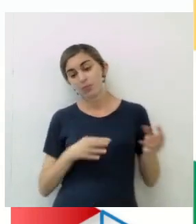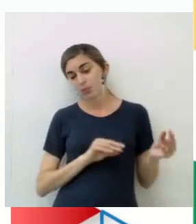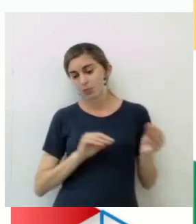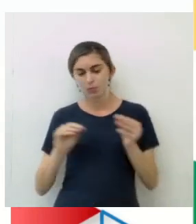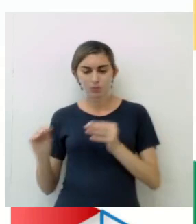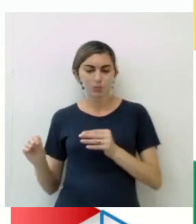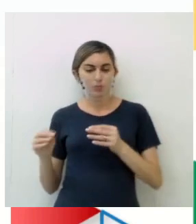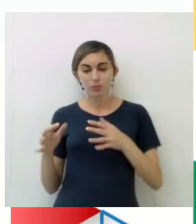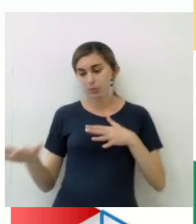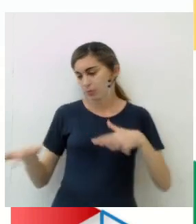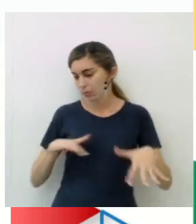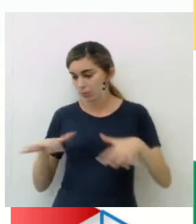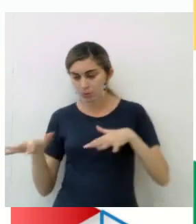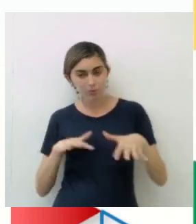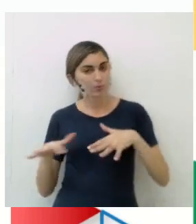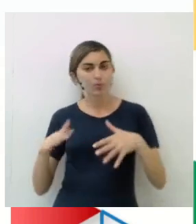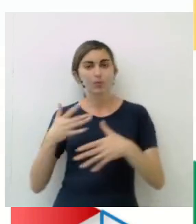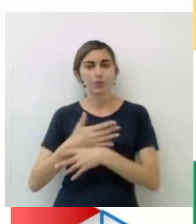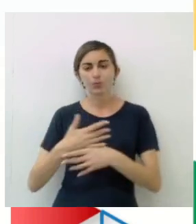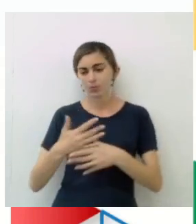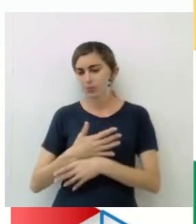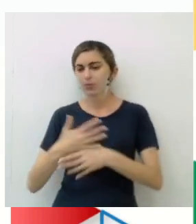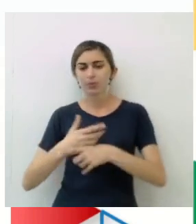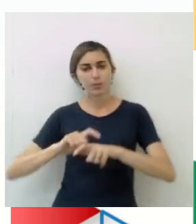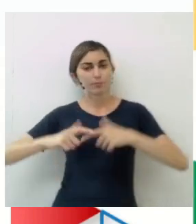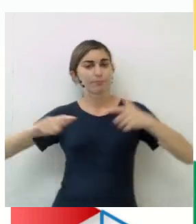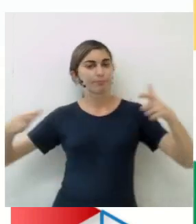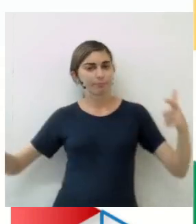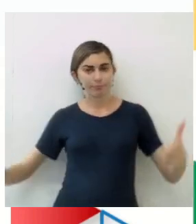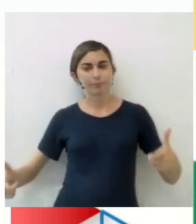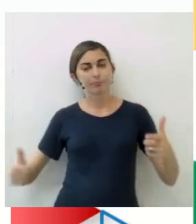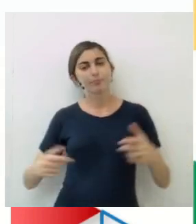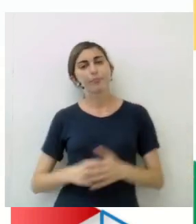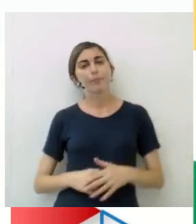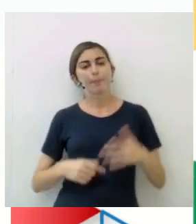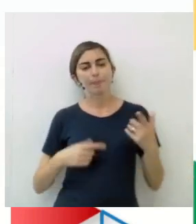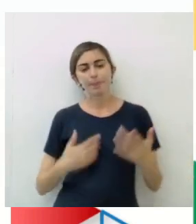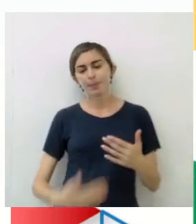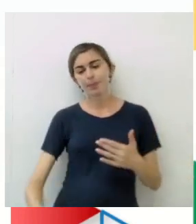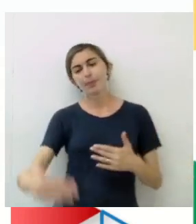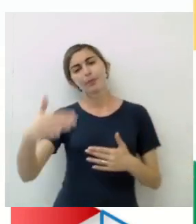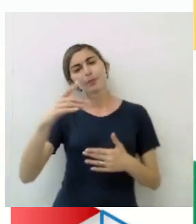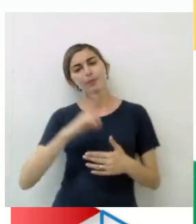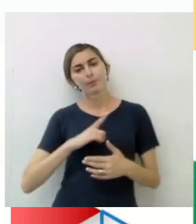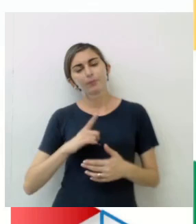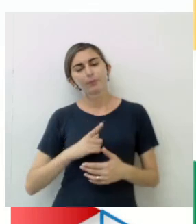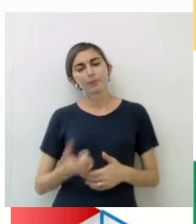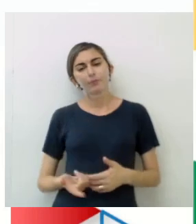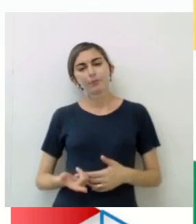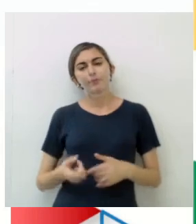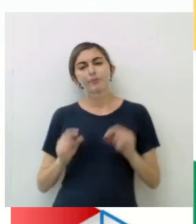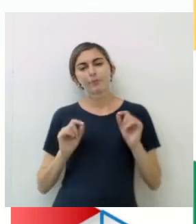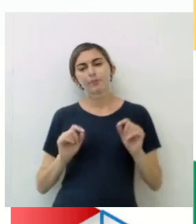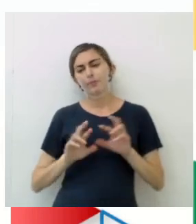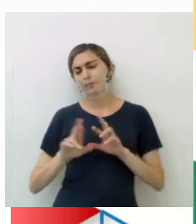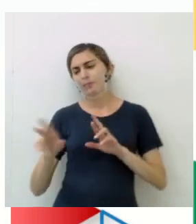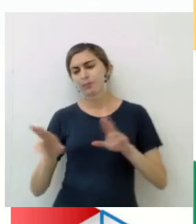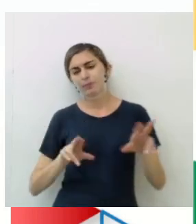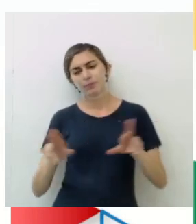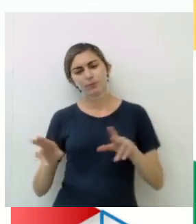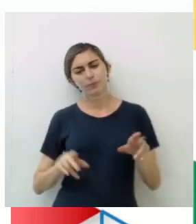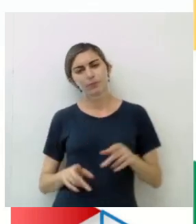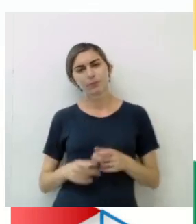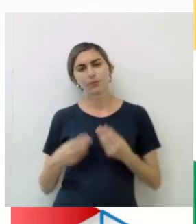gente ter uma agitação muito grande, que é o caso das grandes cidades. E passa a ser condicionado por diversos